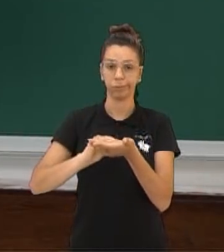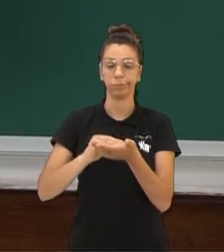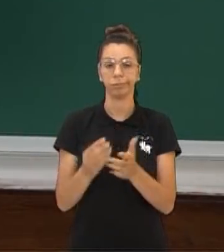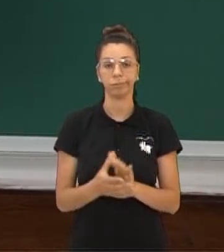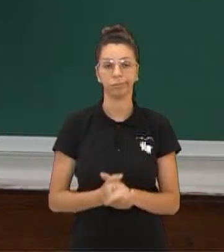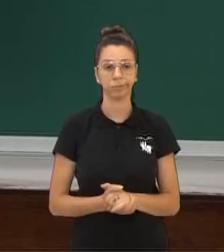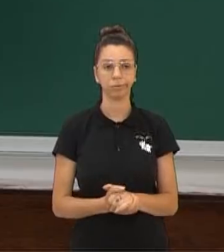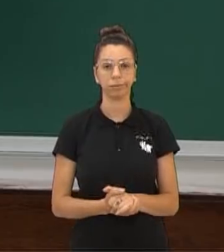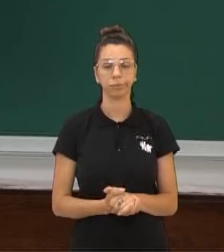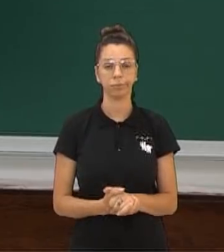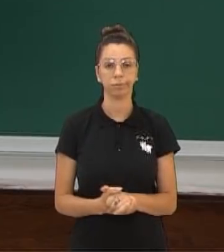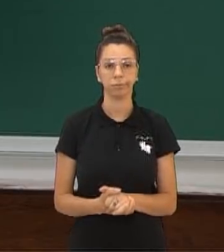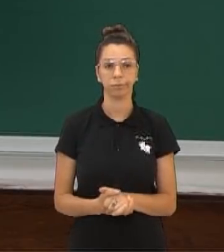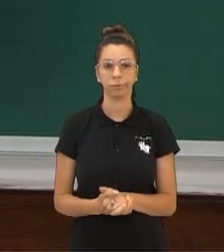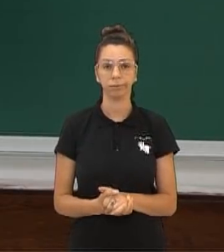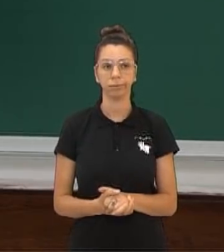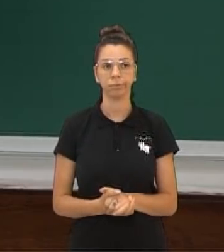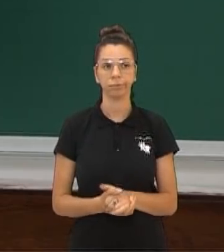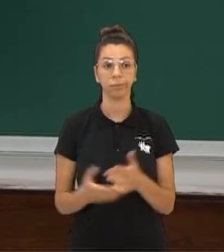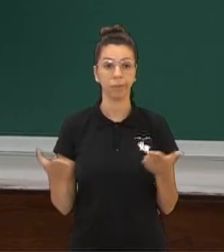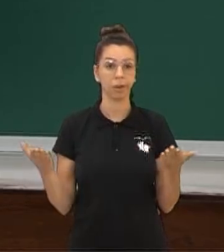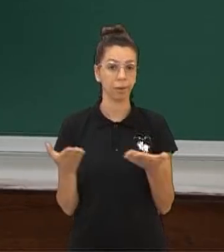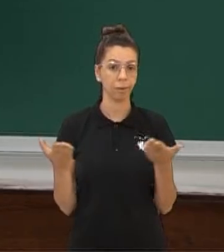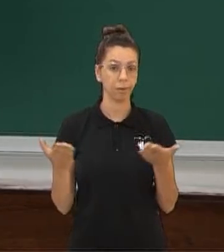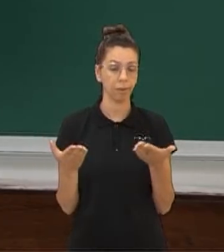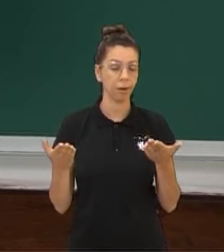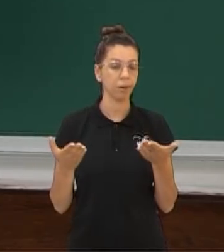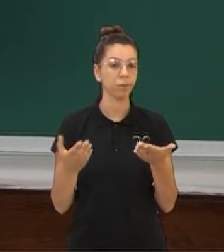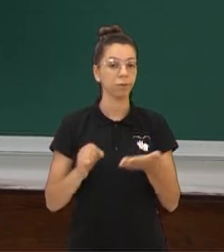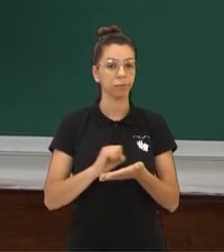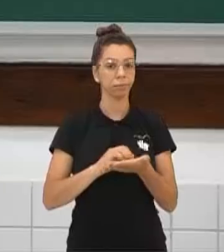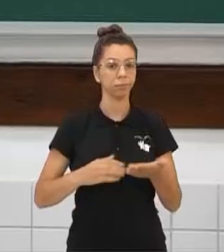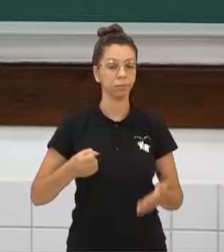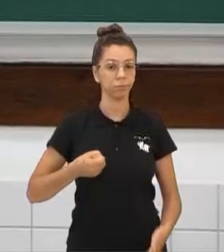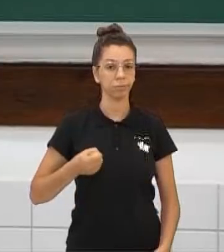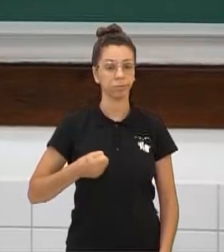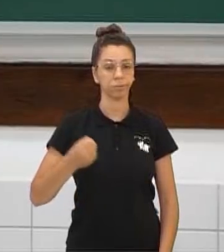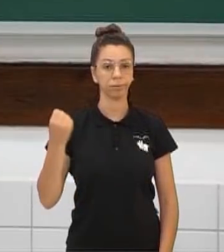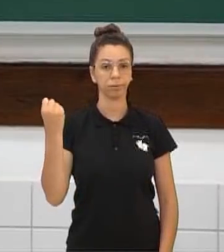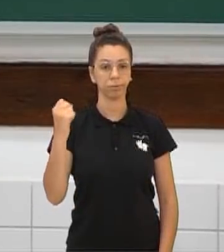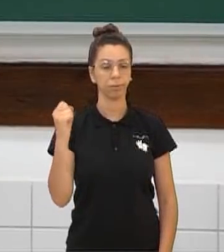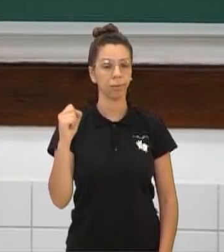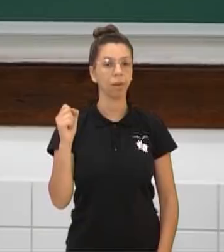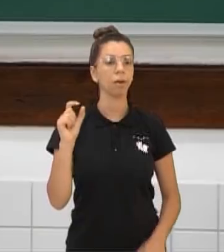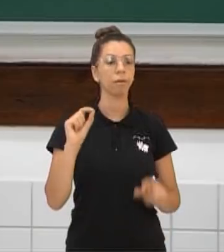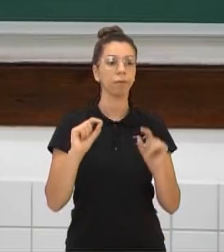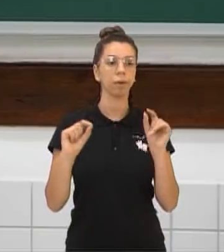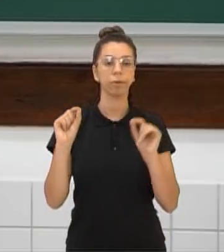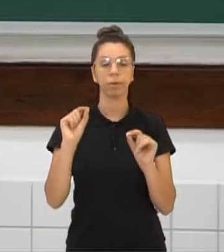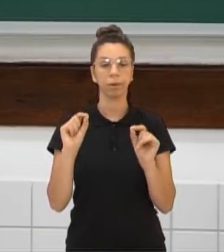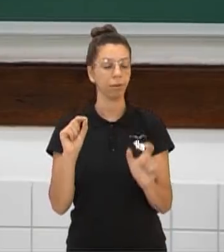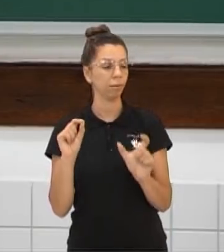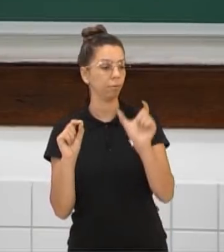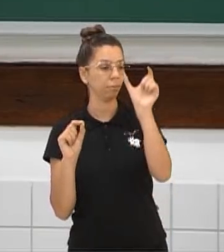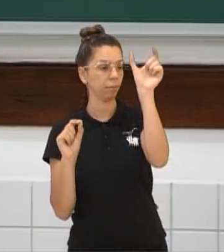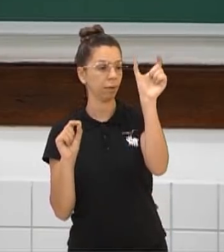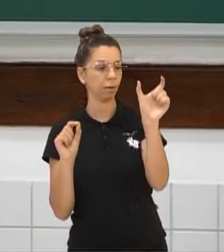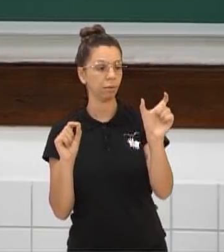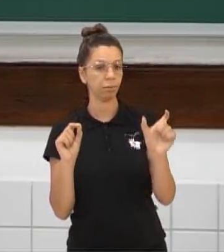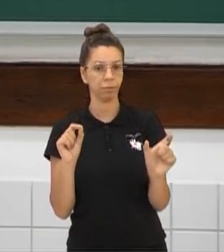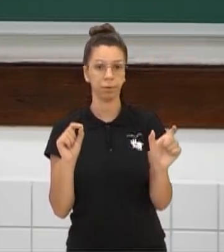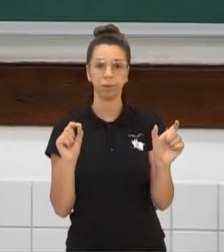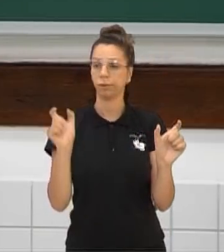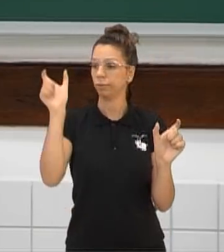coisa. E agora, no exercício número 8, vocês vão relacionar as palavrinhas que estão ali.